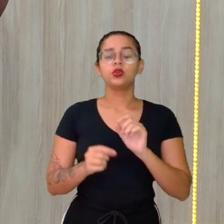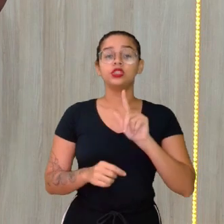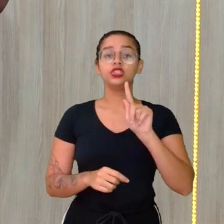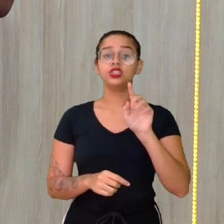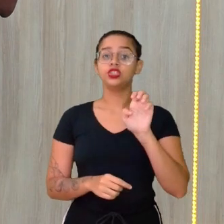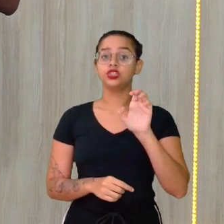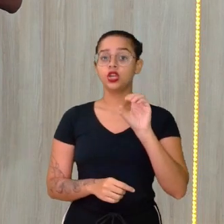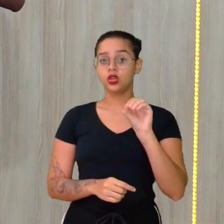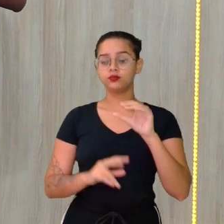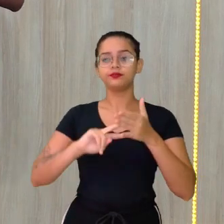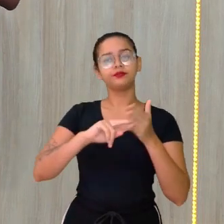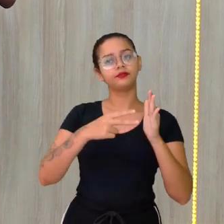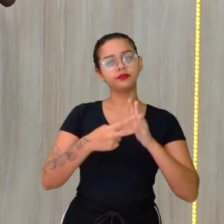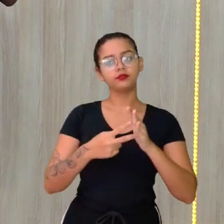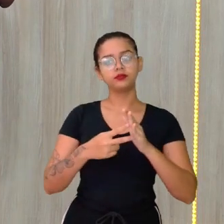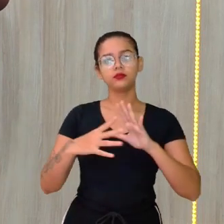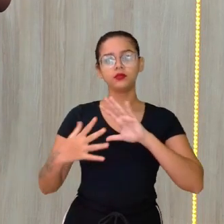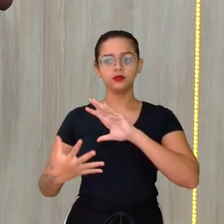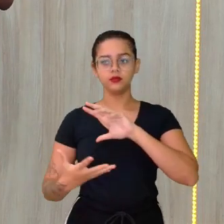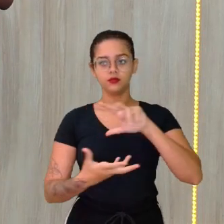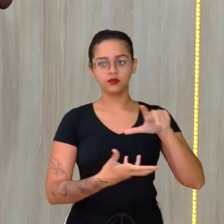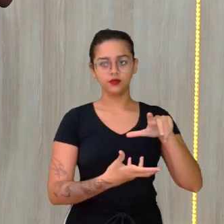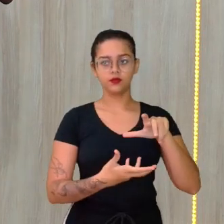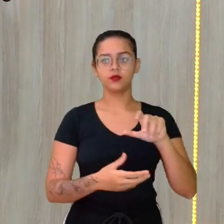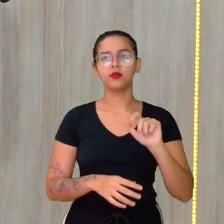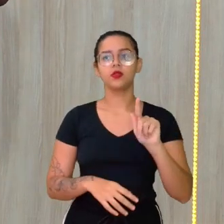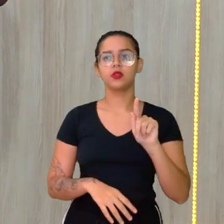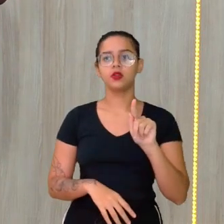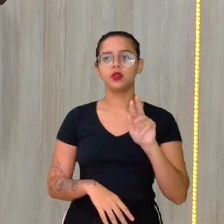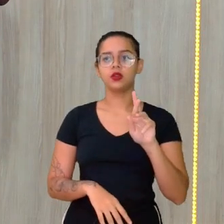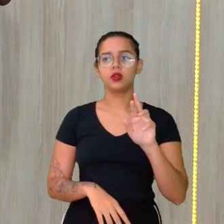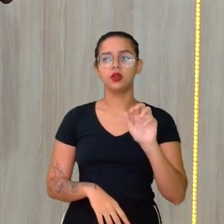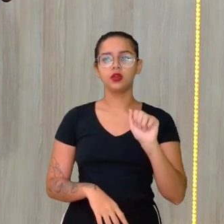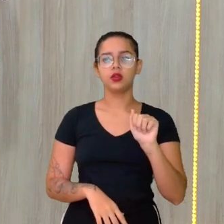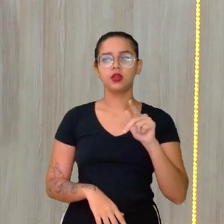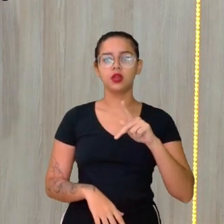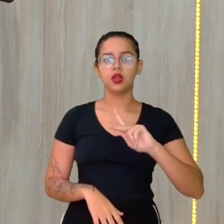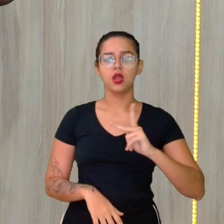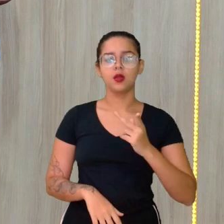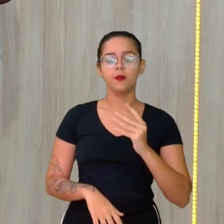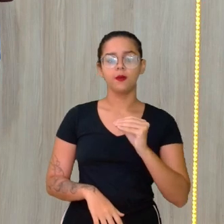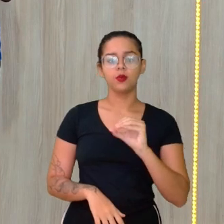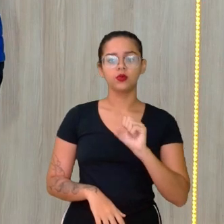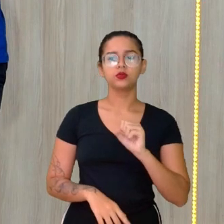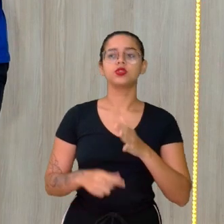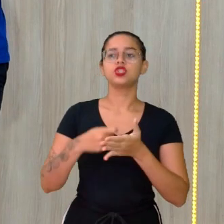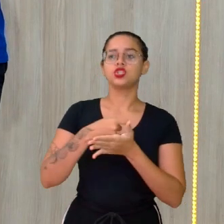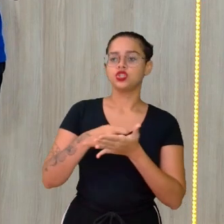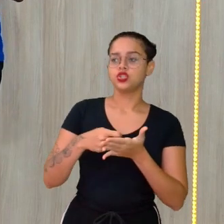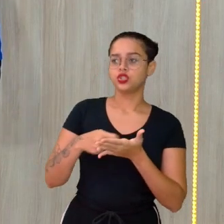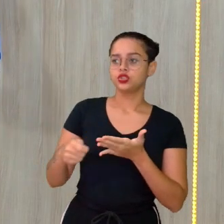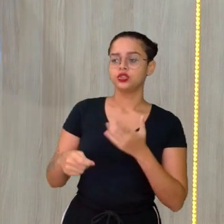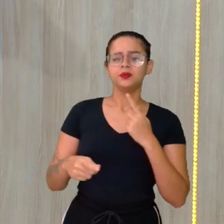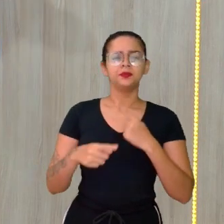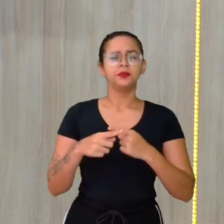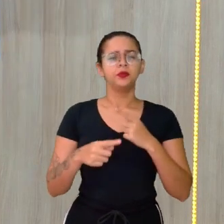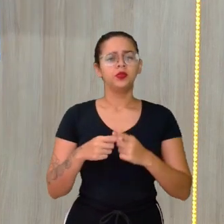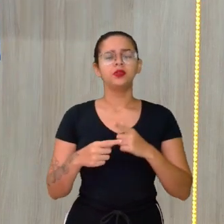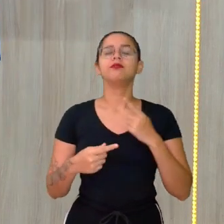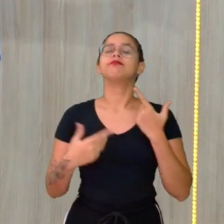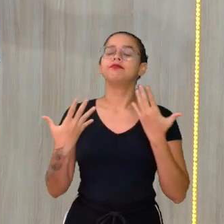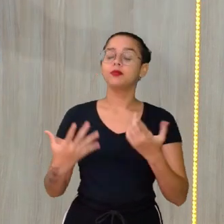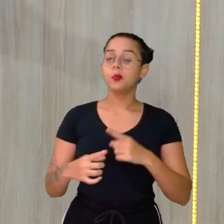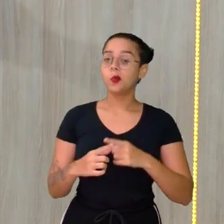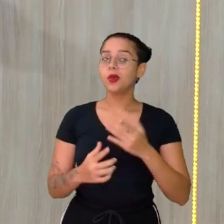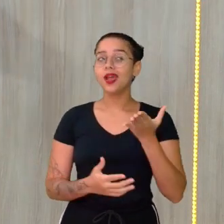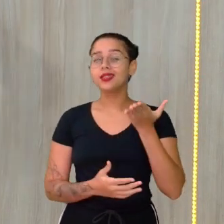ó. Geo, terra, né? E grafos, escrita. Por quê? Porque antigamente